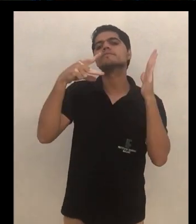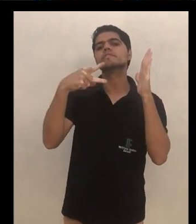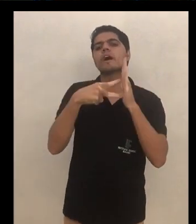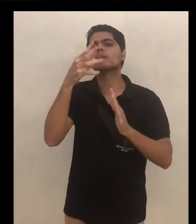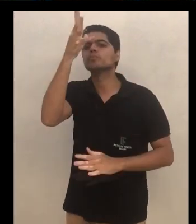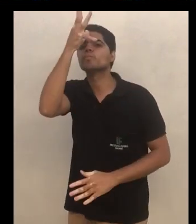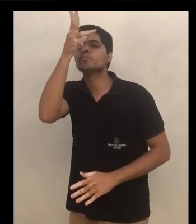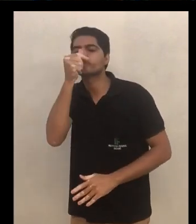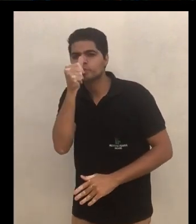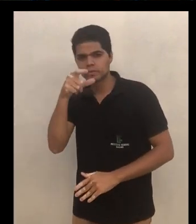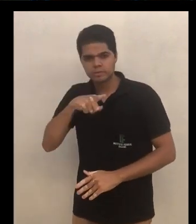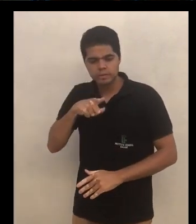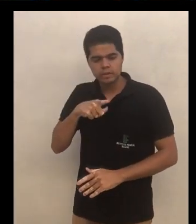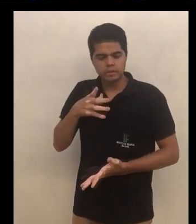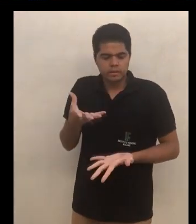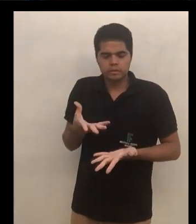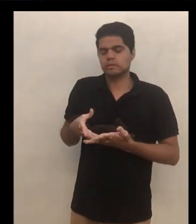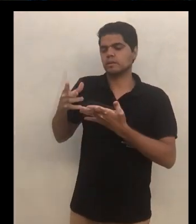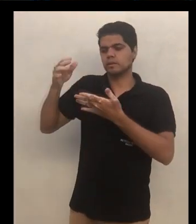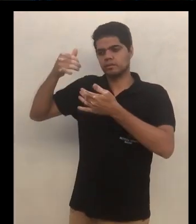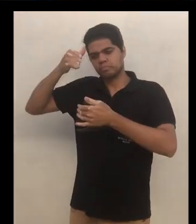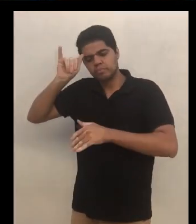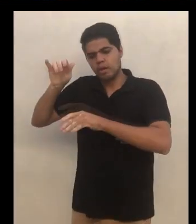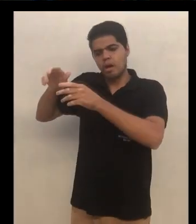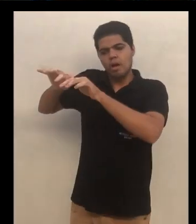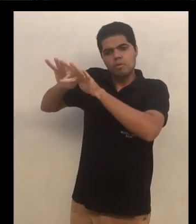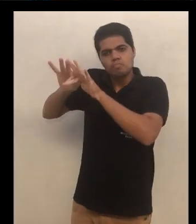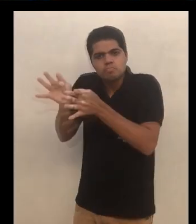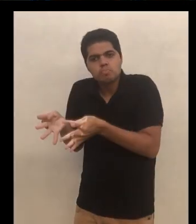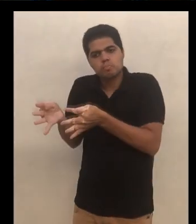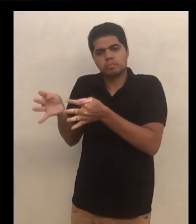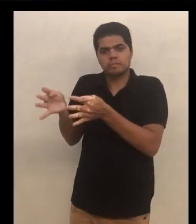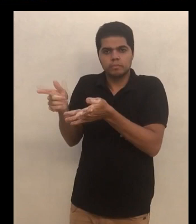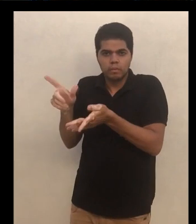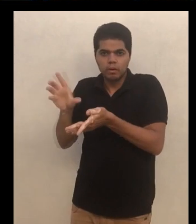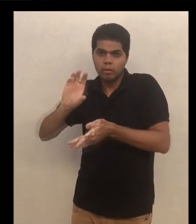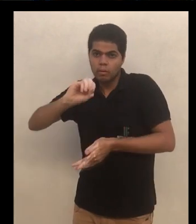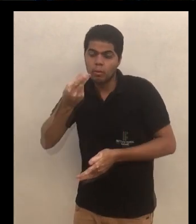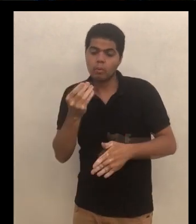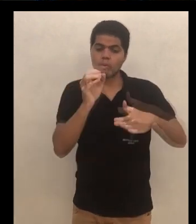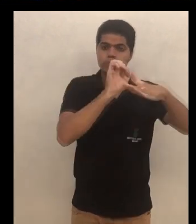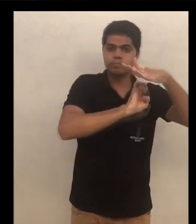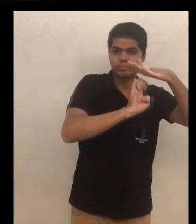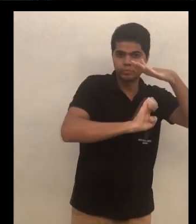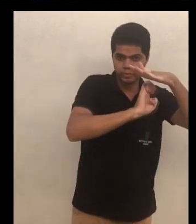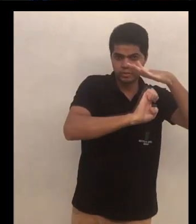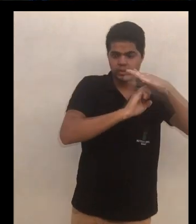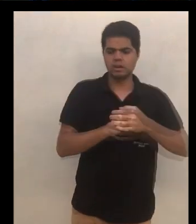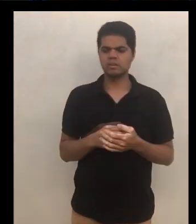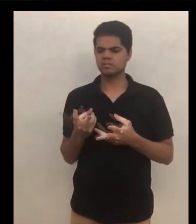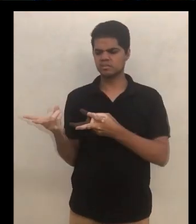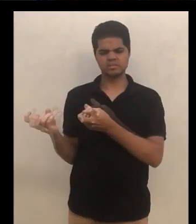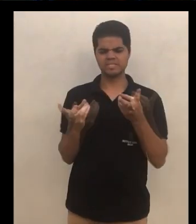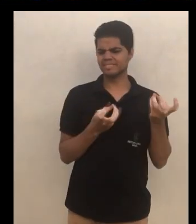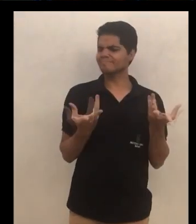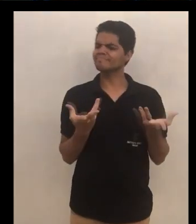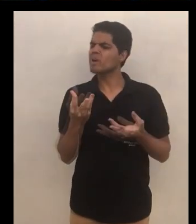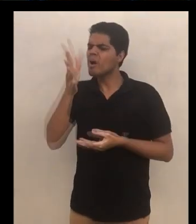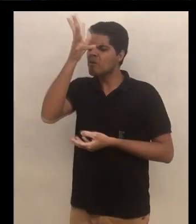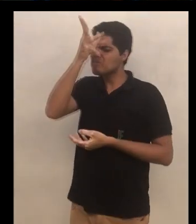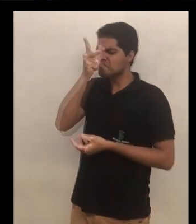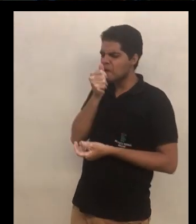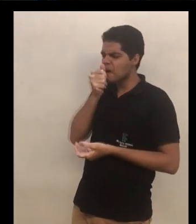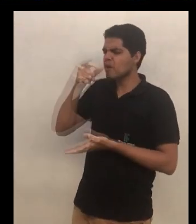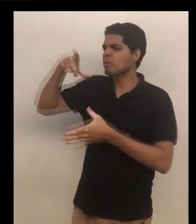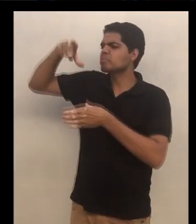conceito de frango, ou galinha convencional ou industrial. Ultimamente, a gente escuta muito falar de frango e galinha criado com antibiótico.